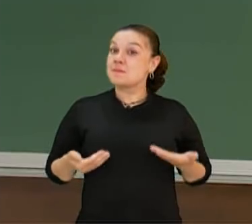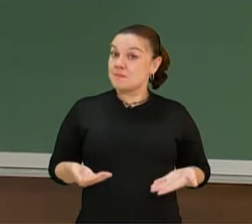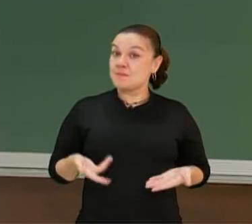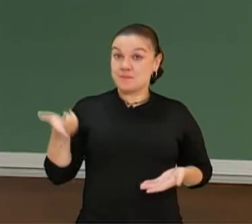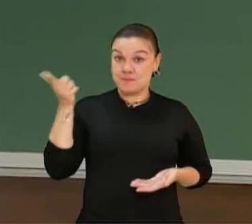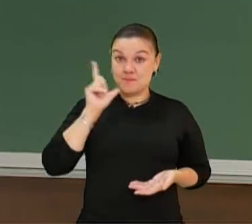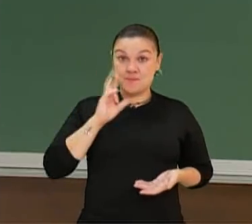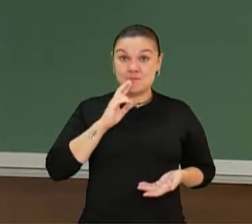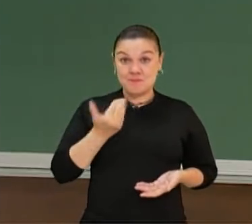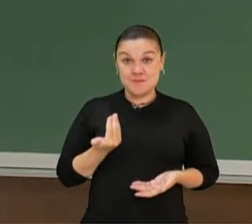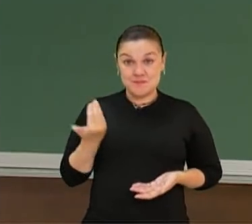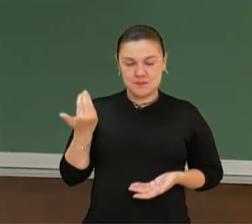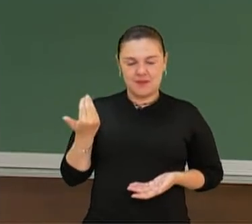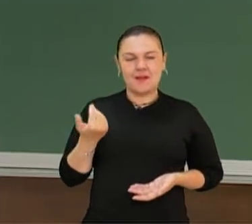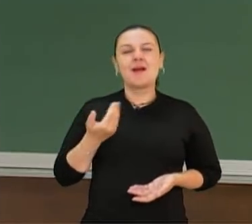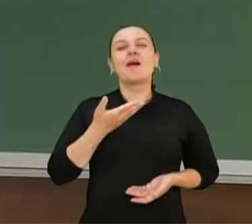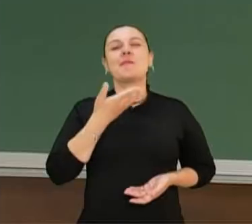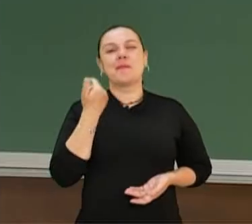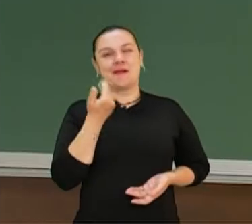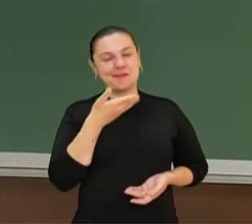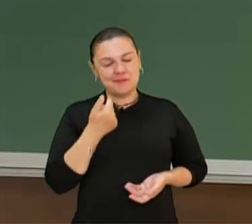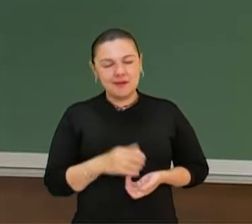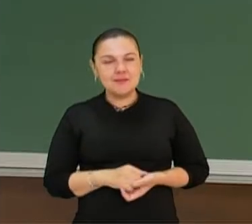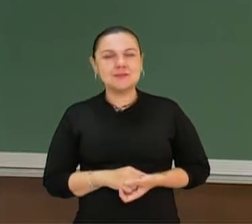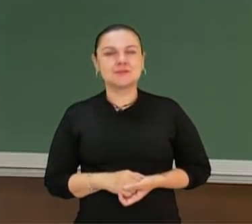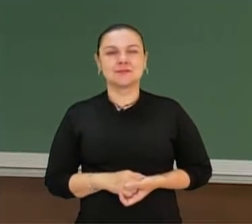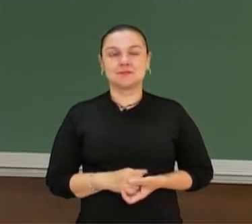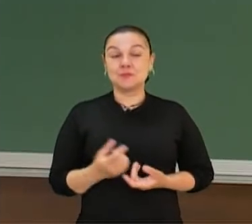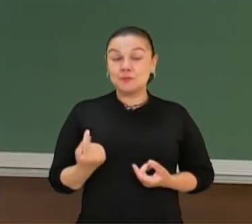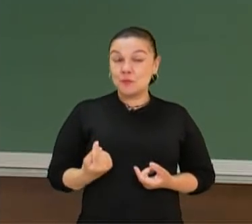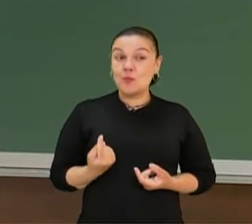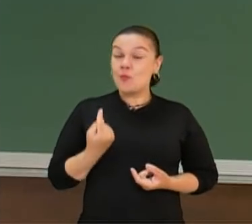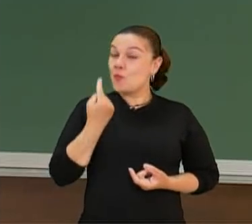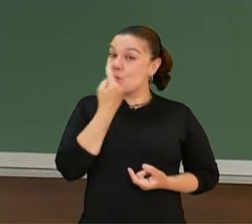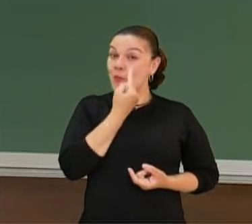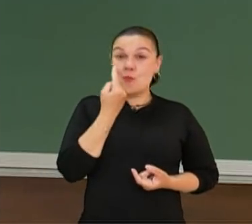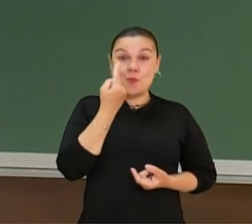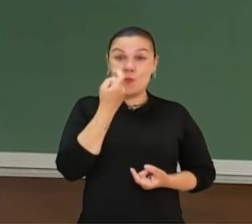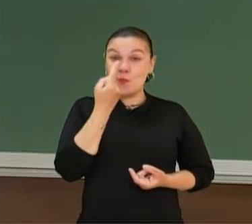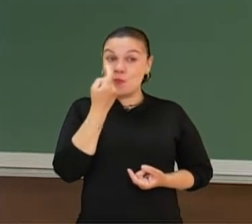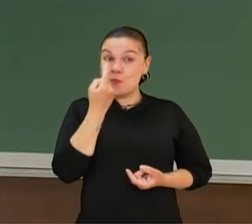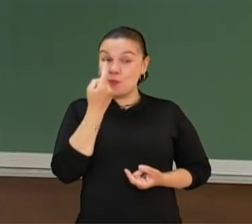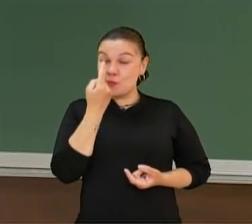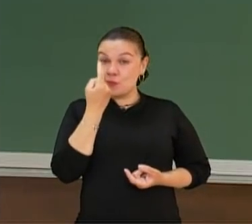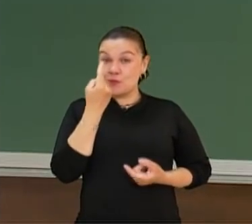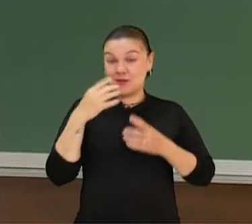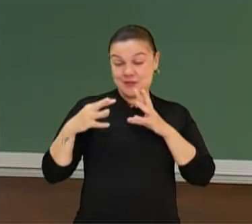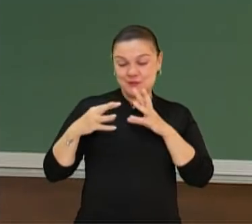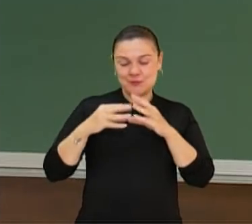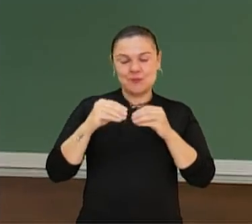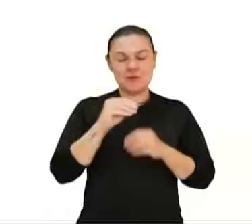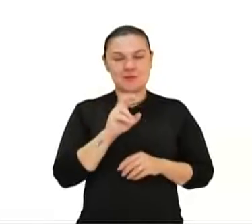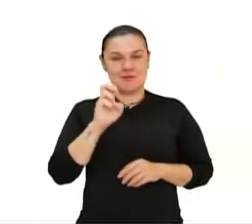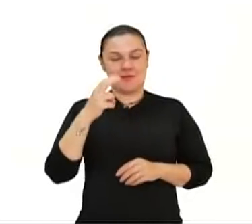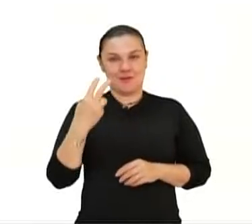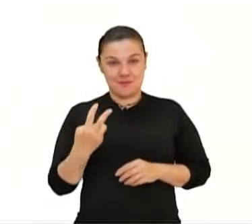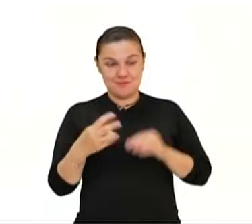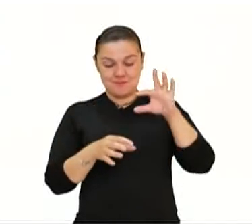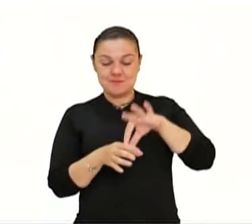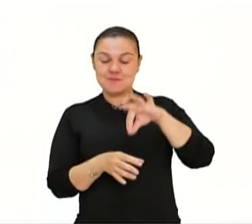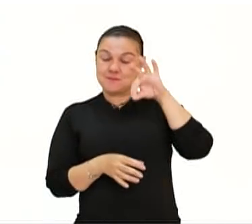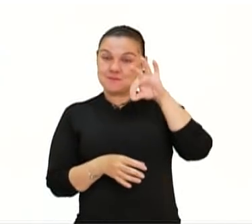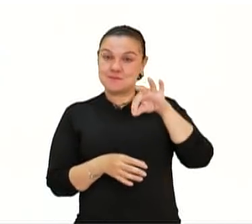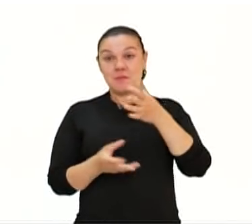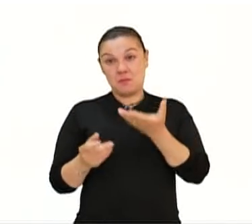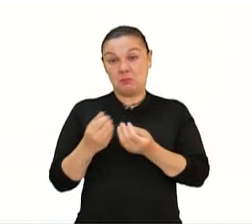E aí, conseguiram resolver? Esse foi mais fácil, porque eu tenho uma chance em 52 de tirar o as